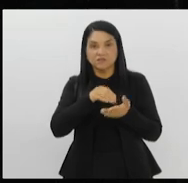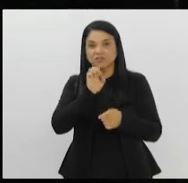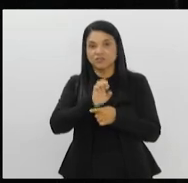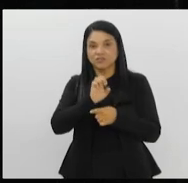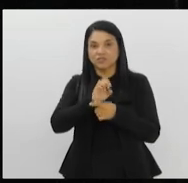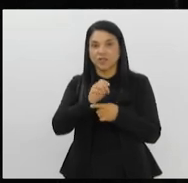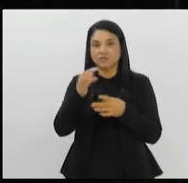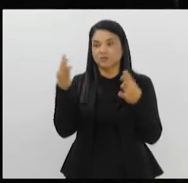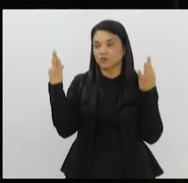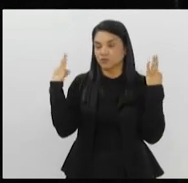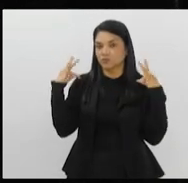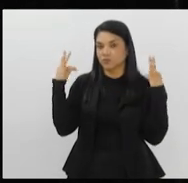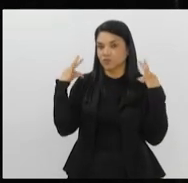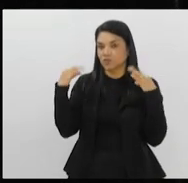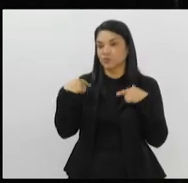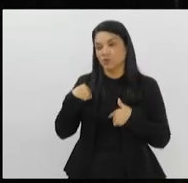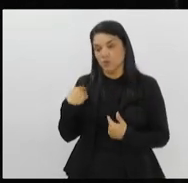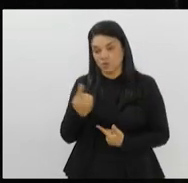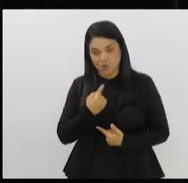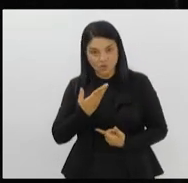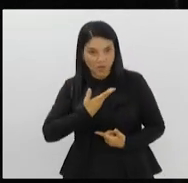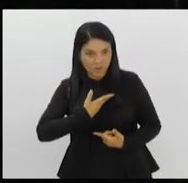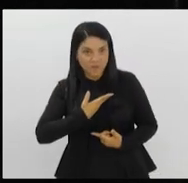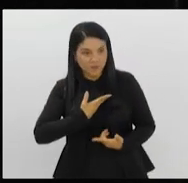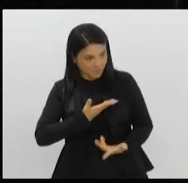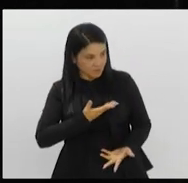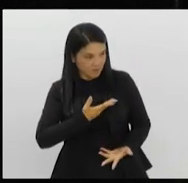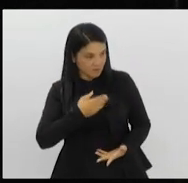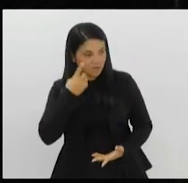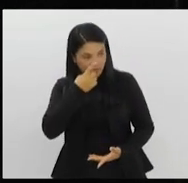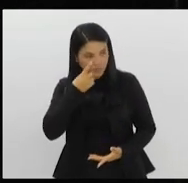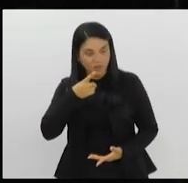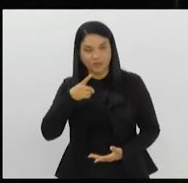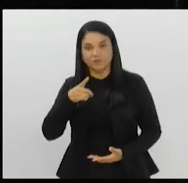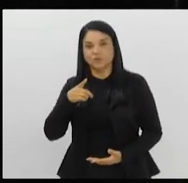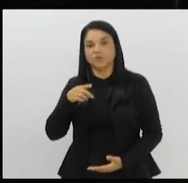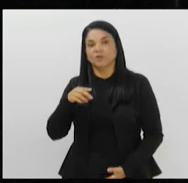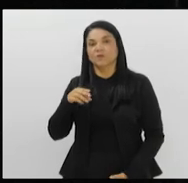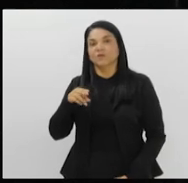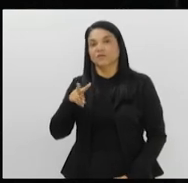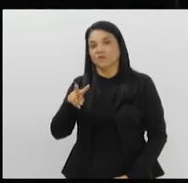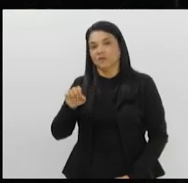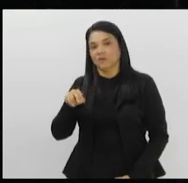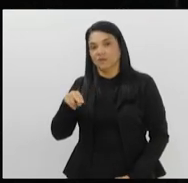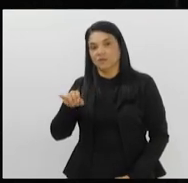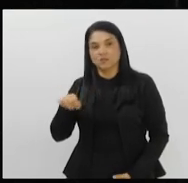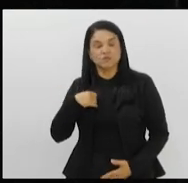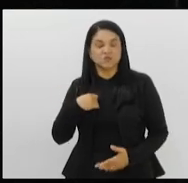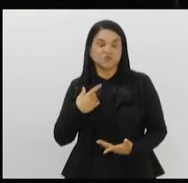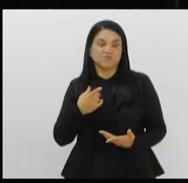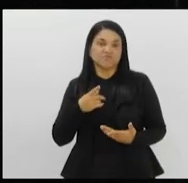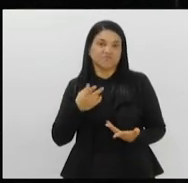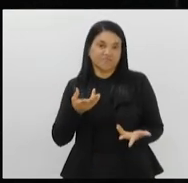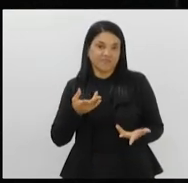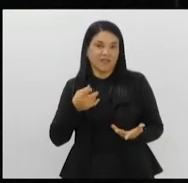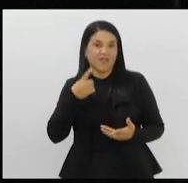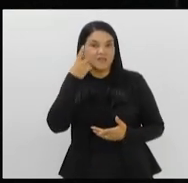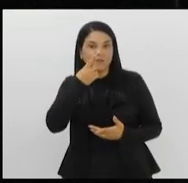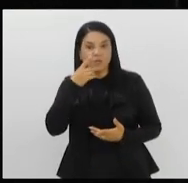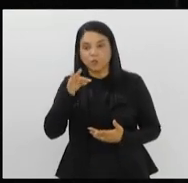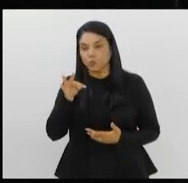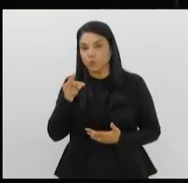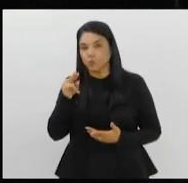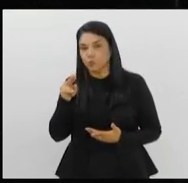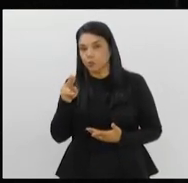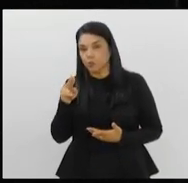colega nosso, deputado Cozolino, não é, o deputado Tutuca, que não atende a nenhuma das demandas que eu mando para